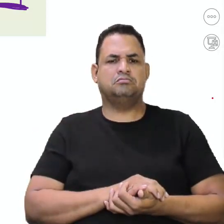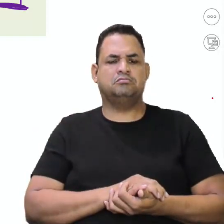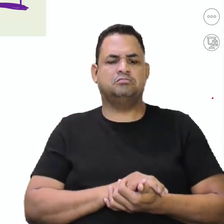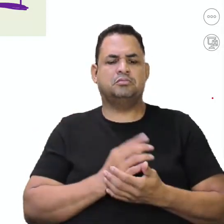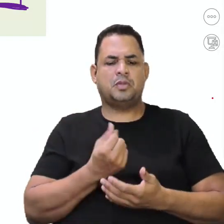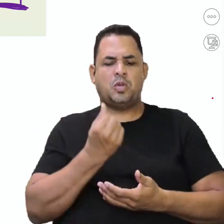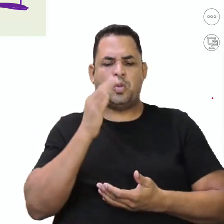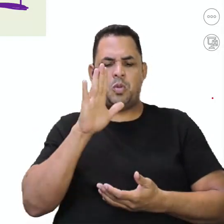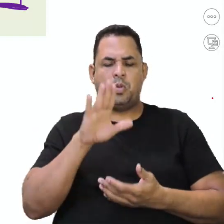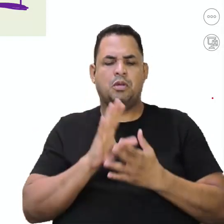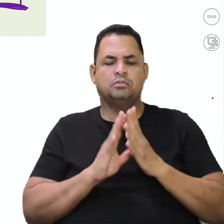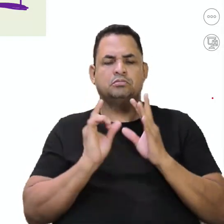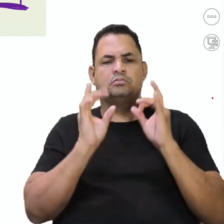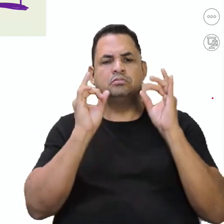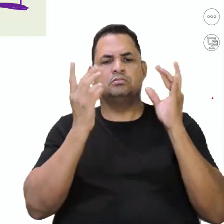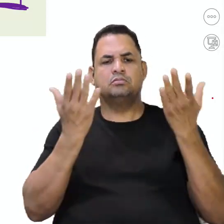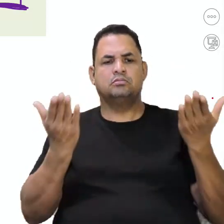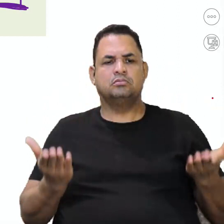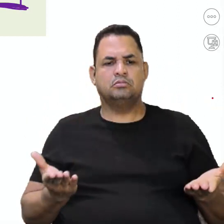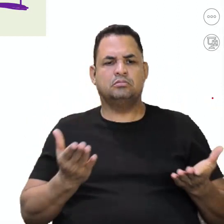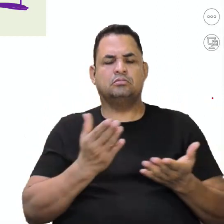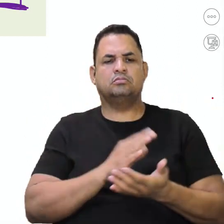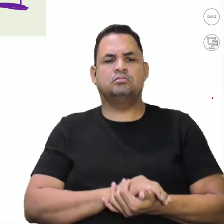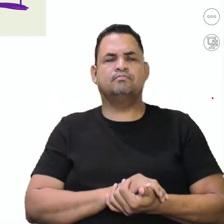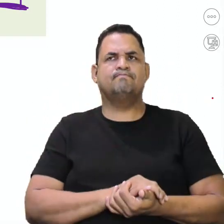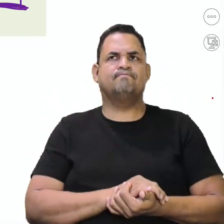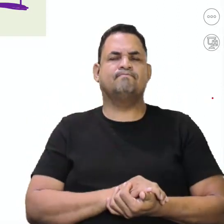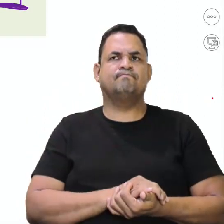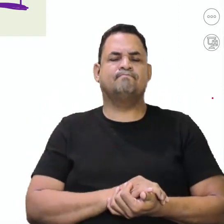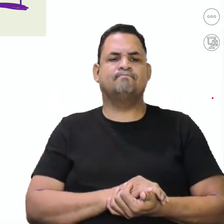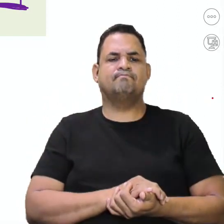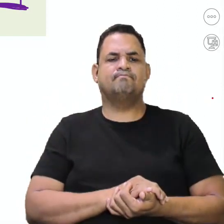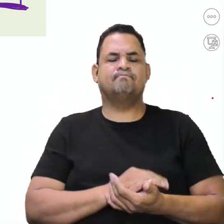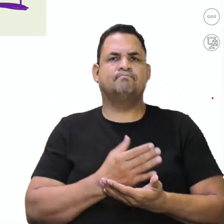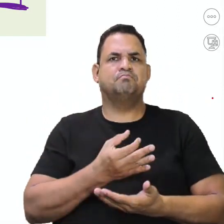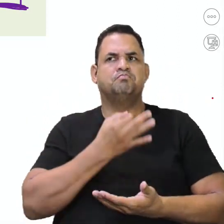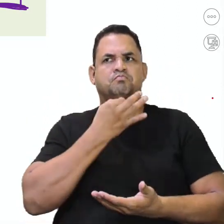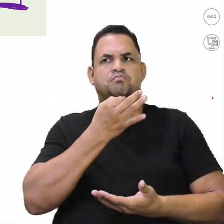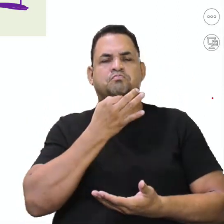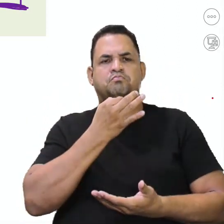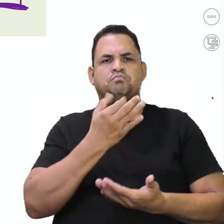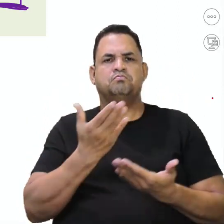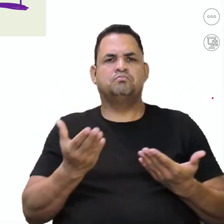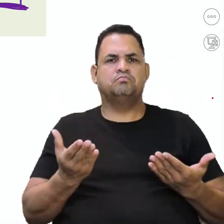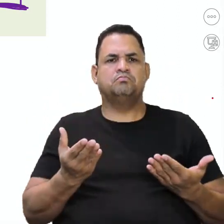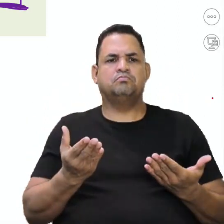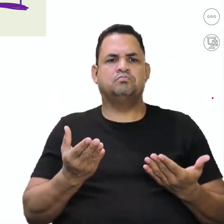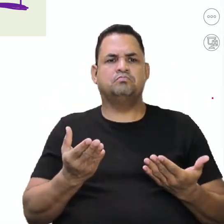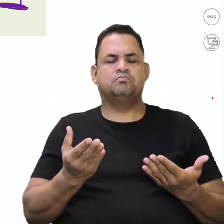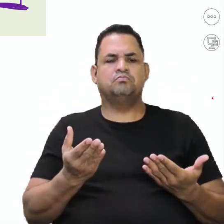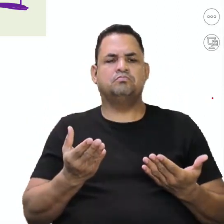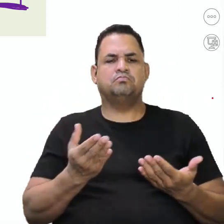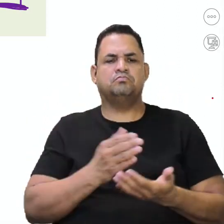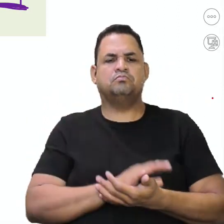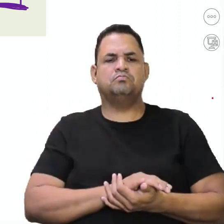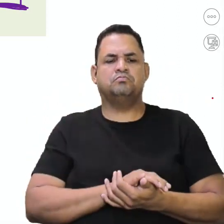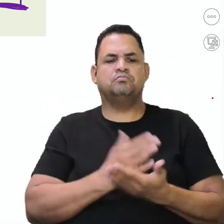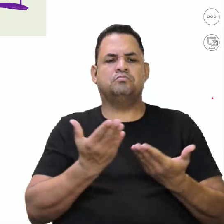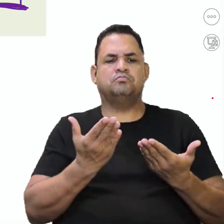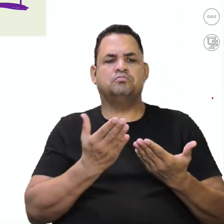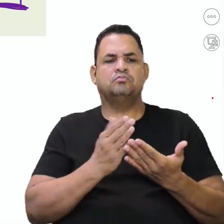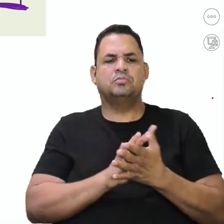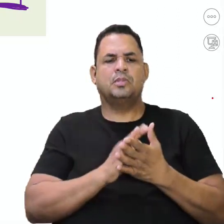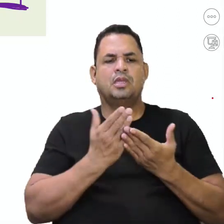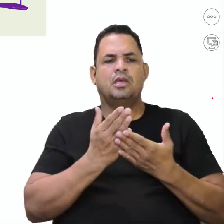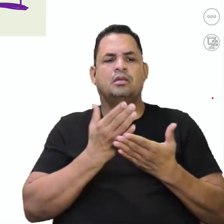uma promoção especial ou um grand opening, né? Vamos supor aí uma questão de abertura de